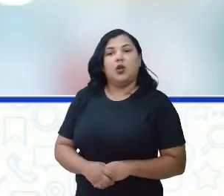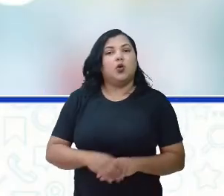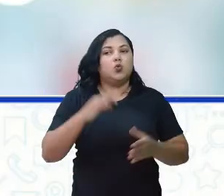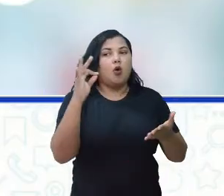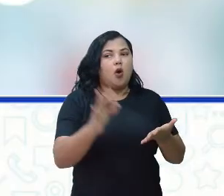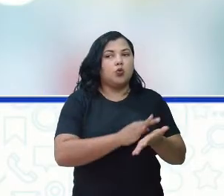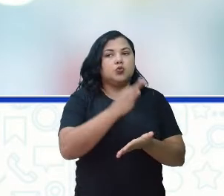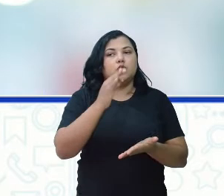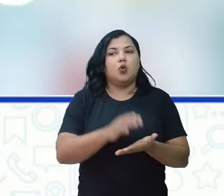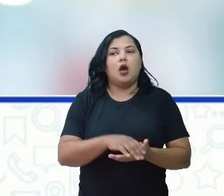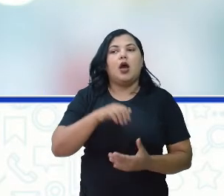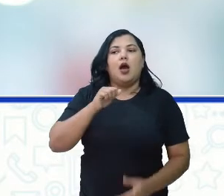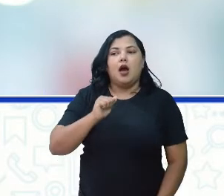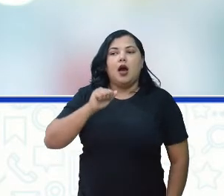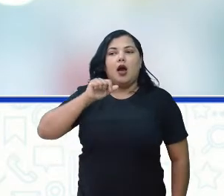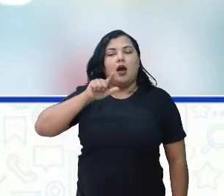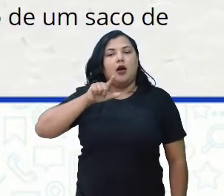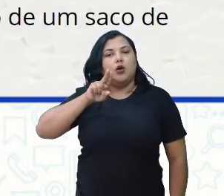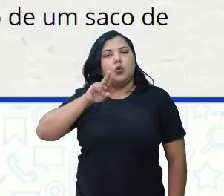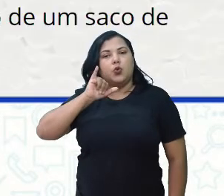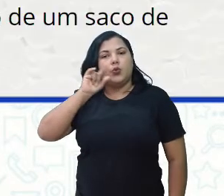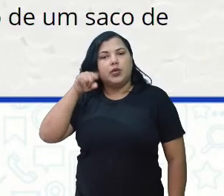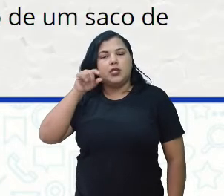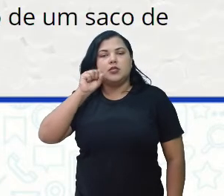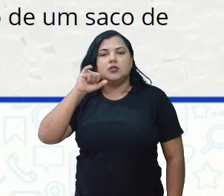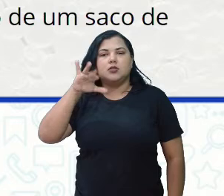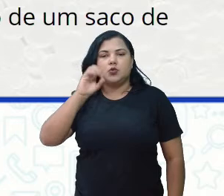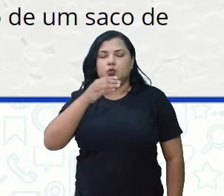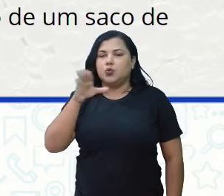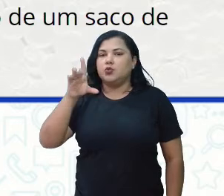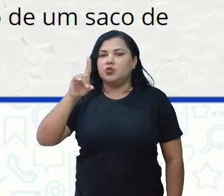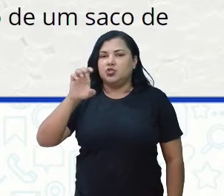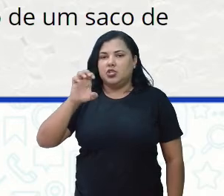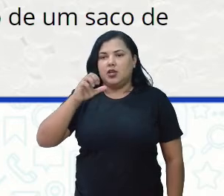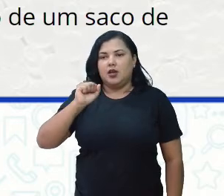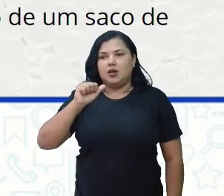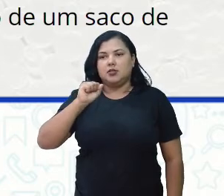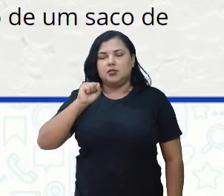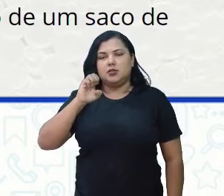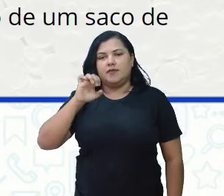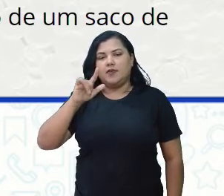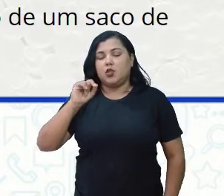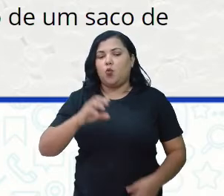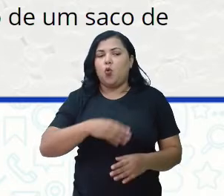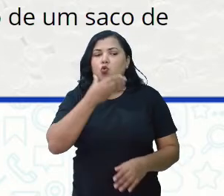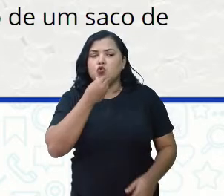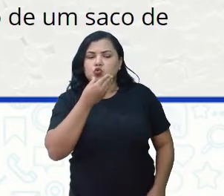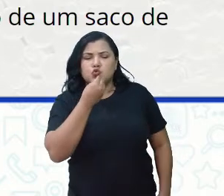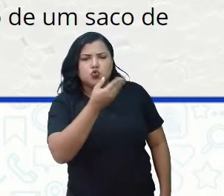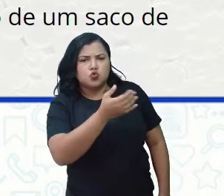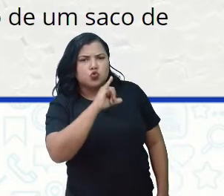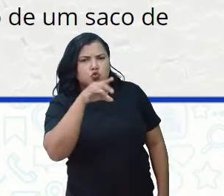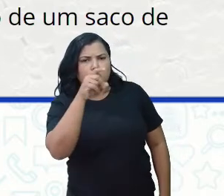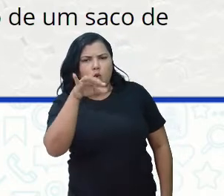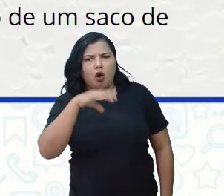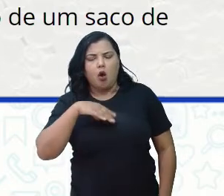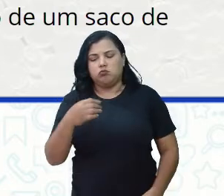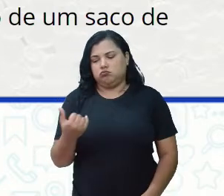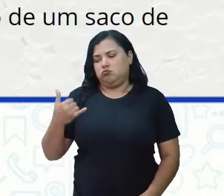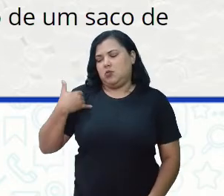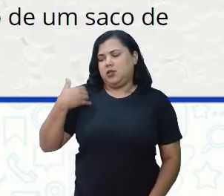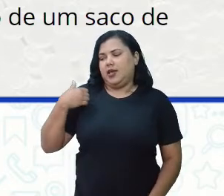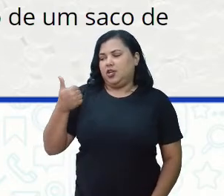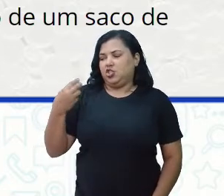poder pensar em que tipo de coesão sequencial é essa que eu falo. Ó, João Romão foi, dos 13 aos 25